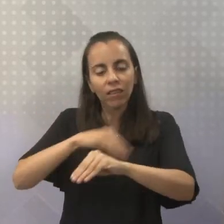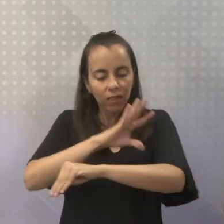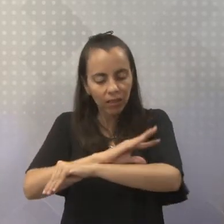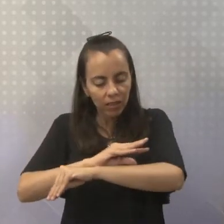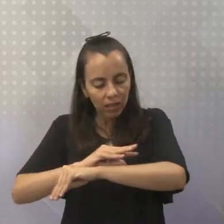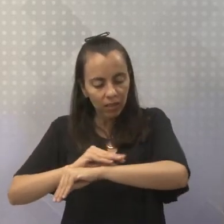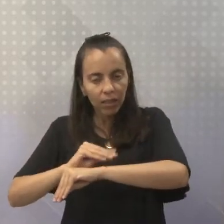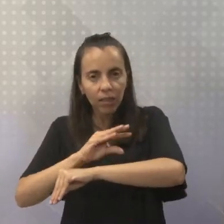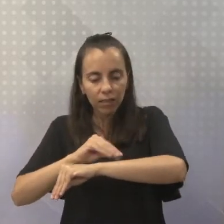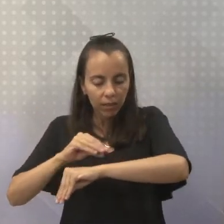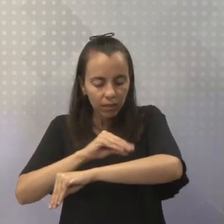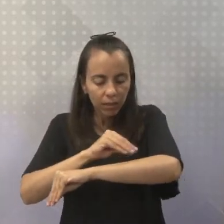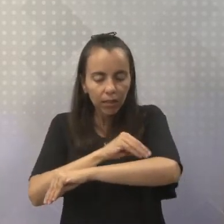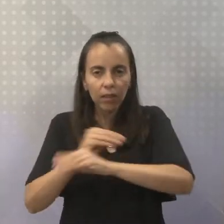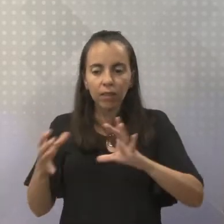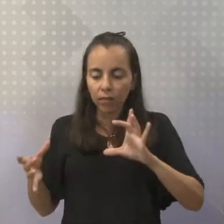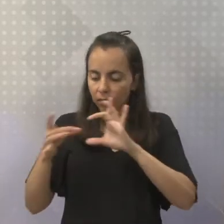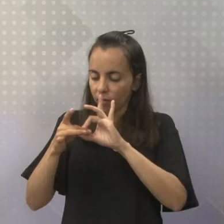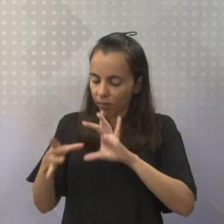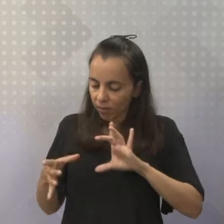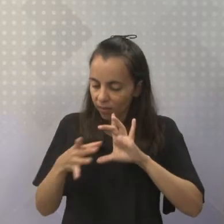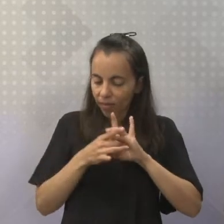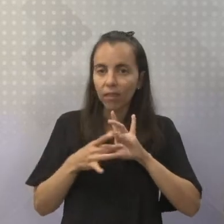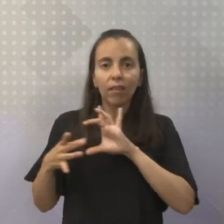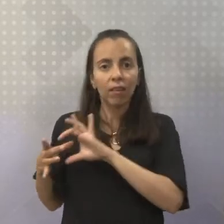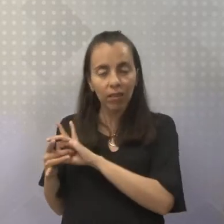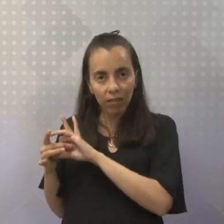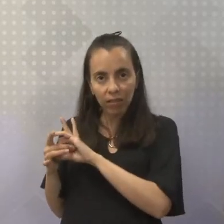se unem, se aglomeram e formam os tecidos,